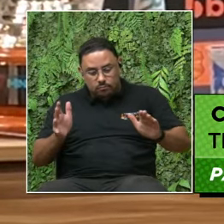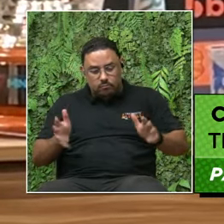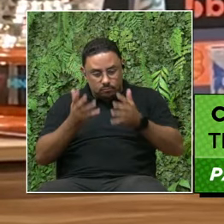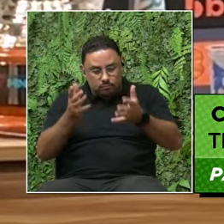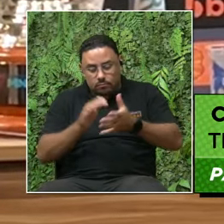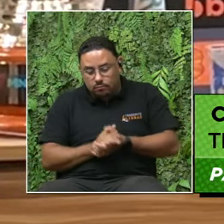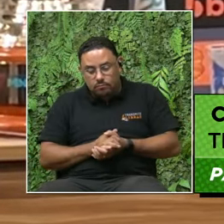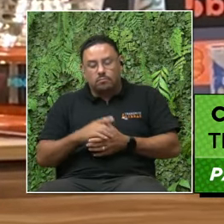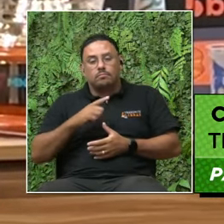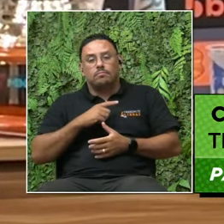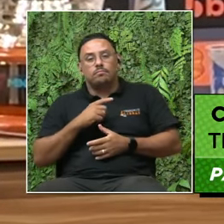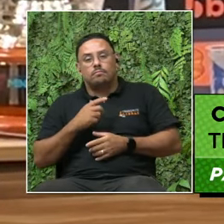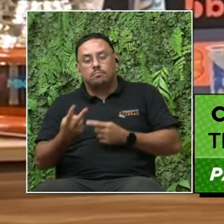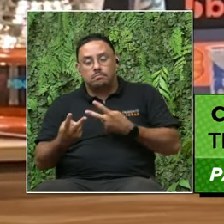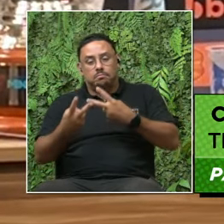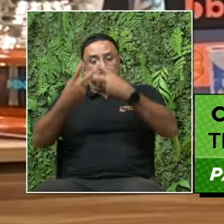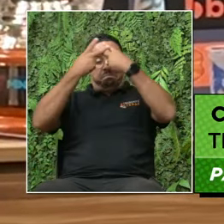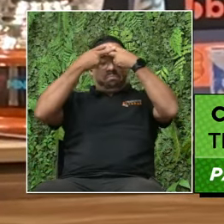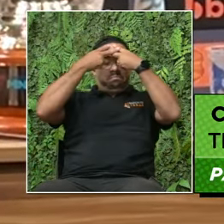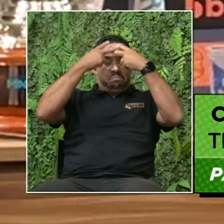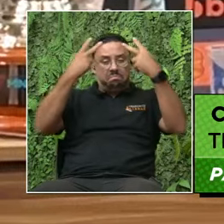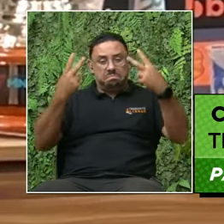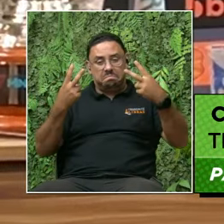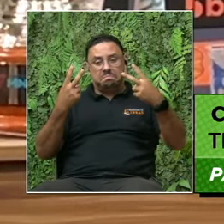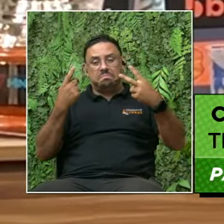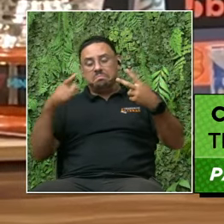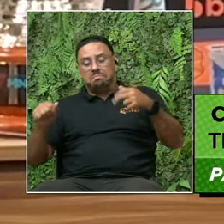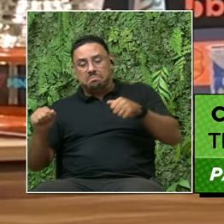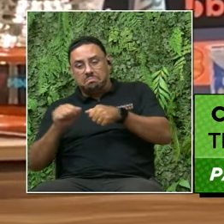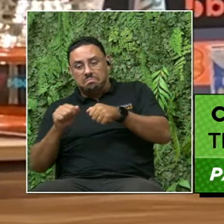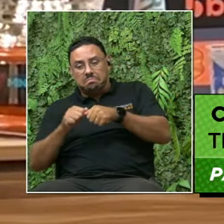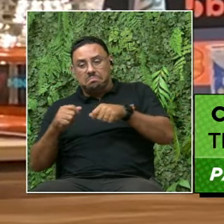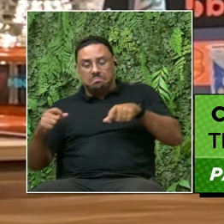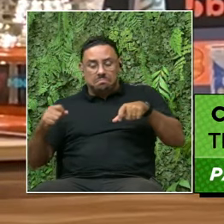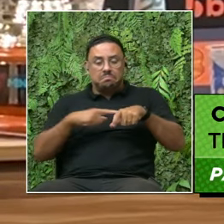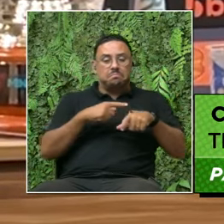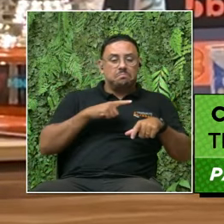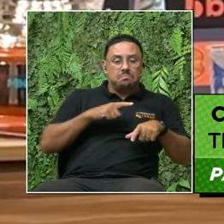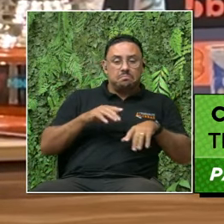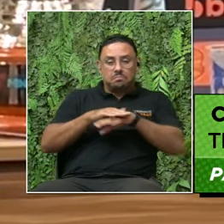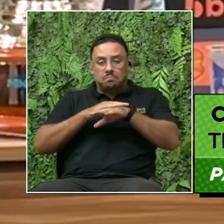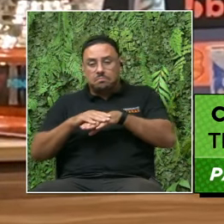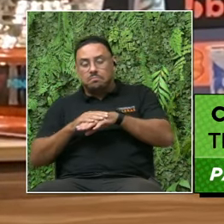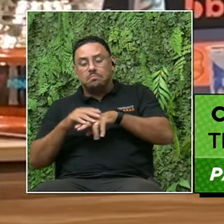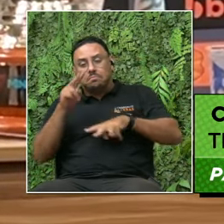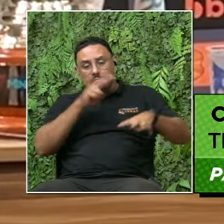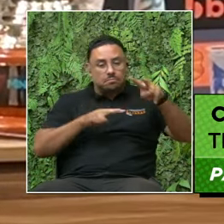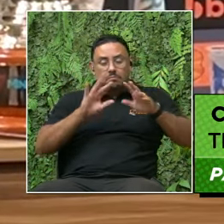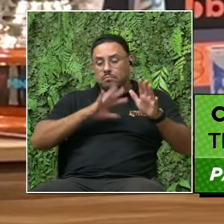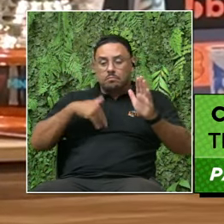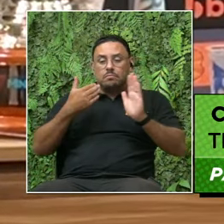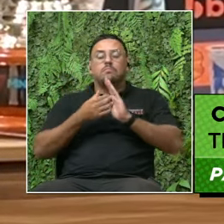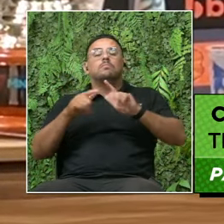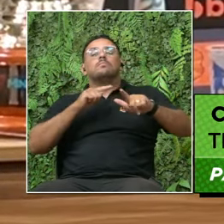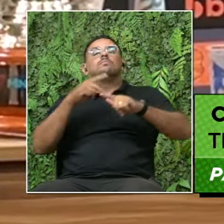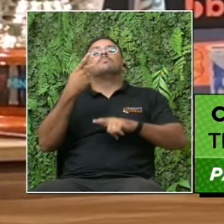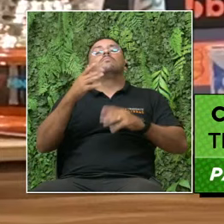sem um trauma de marcar um outro gol contra se houve alguma conversa uma aná